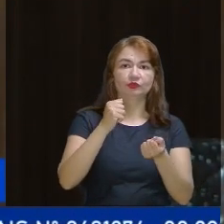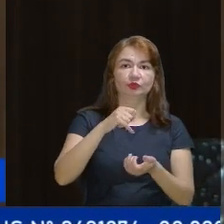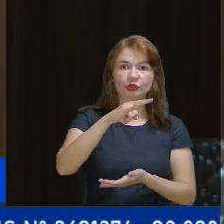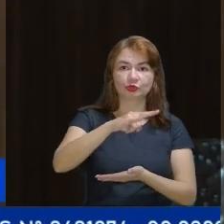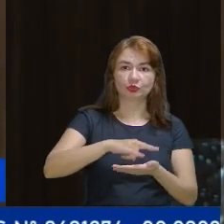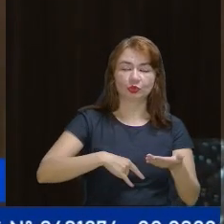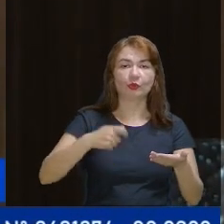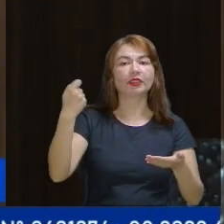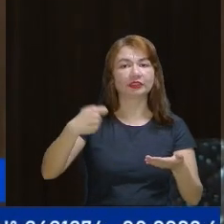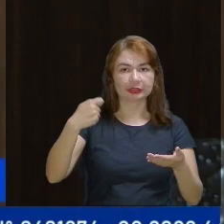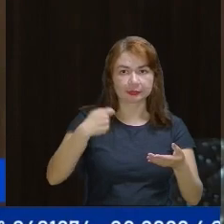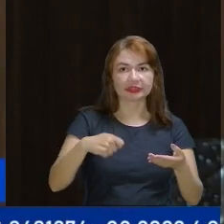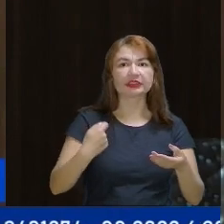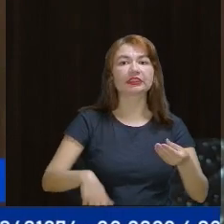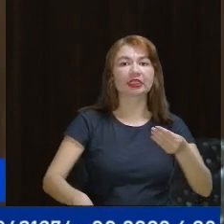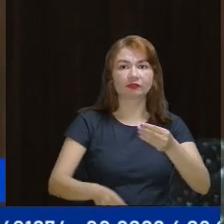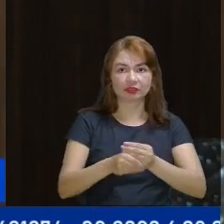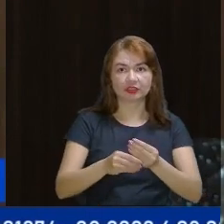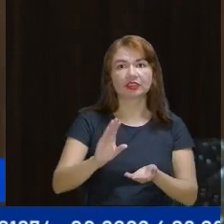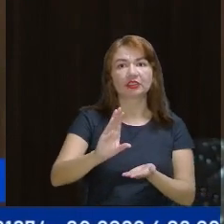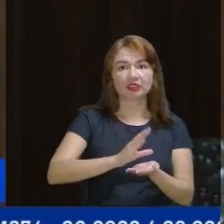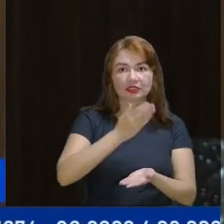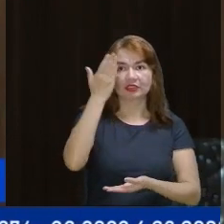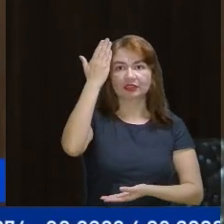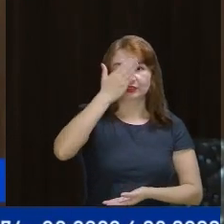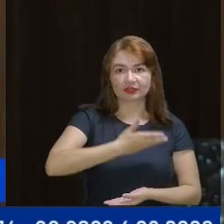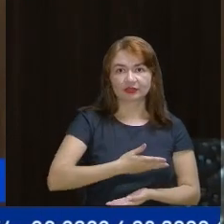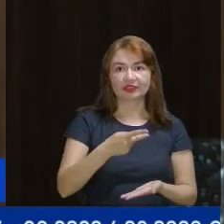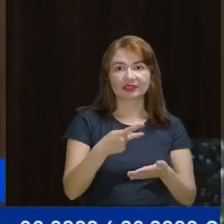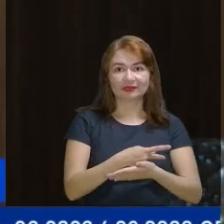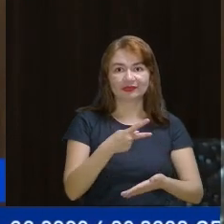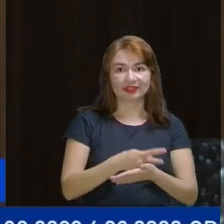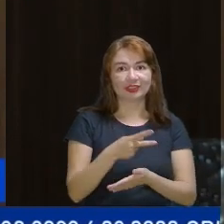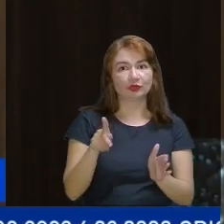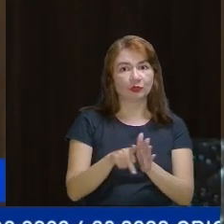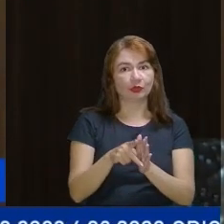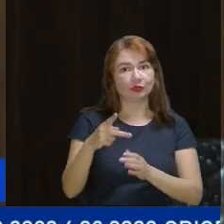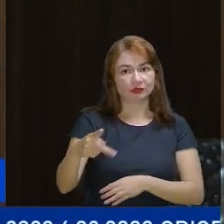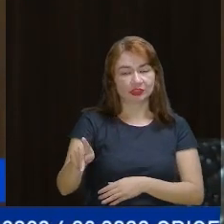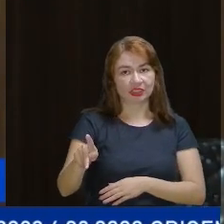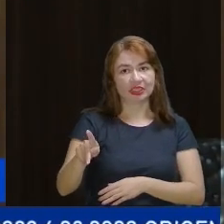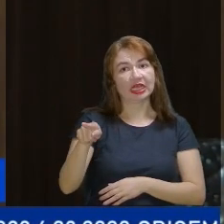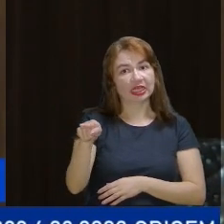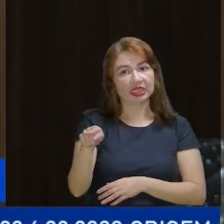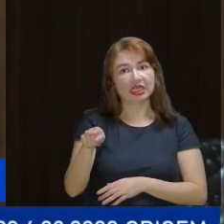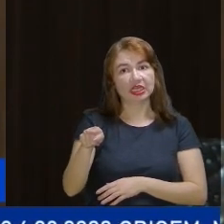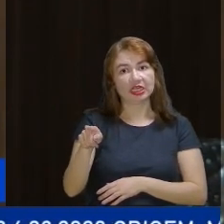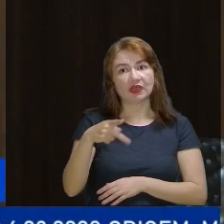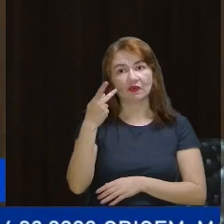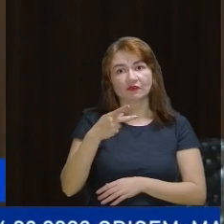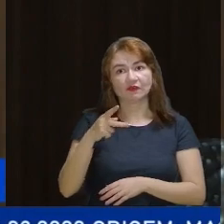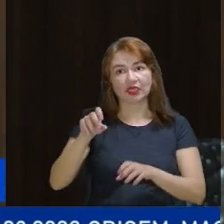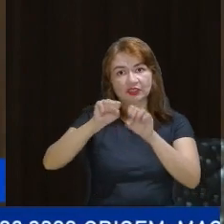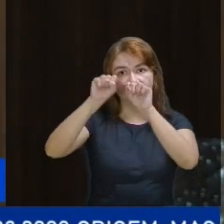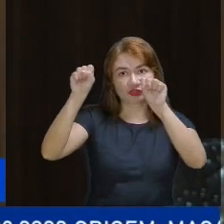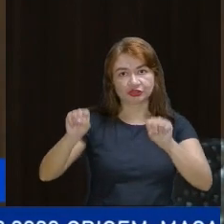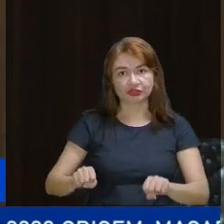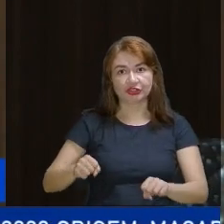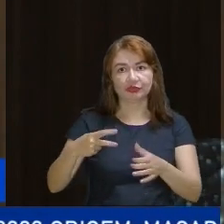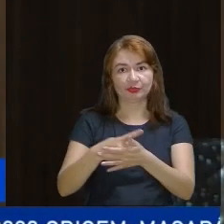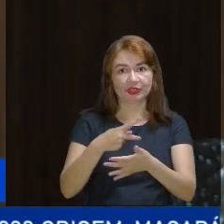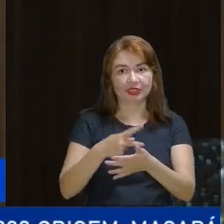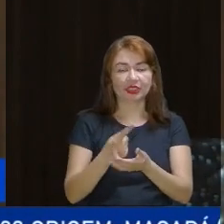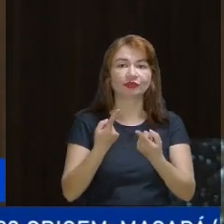anexados na prestação de contas por um erro que a parte afirma ser um erro de sistema, mas que, segundo ficou expresso